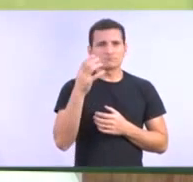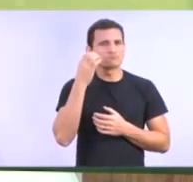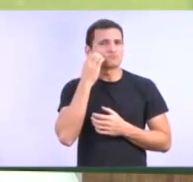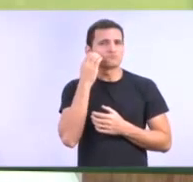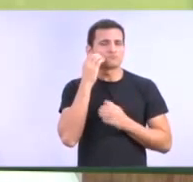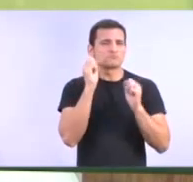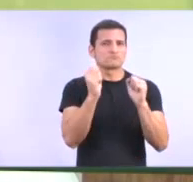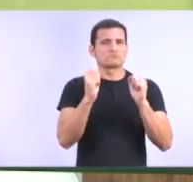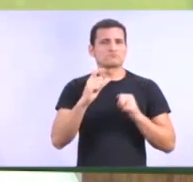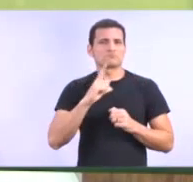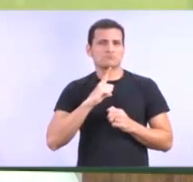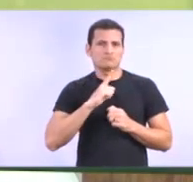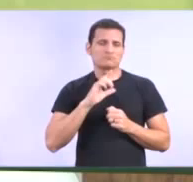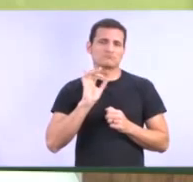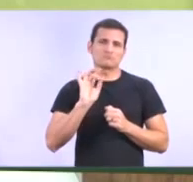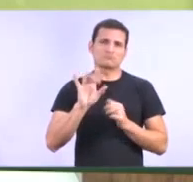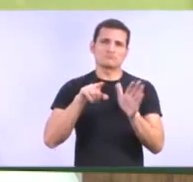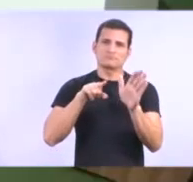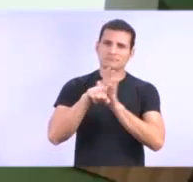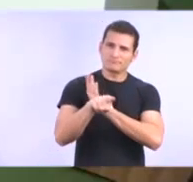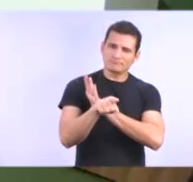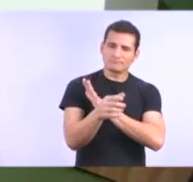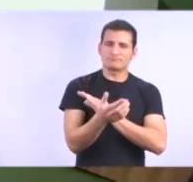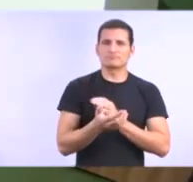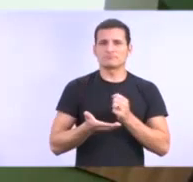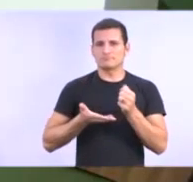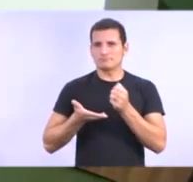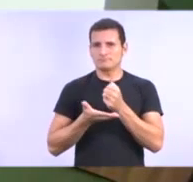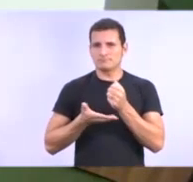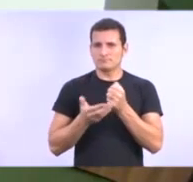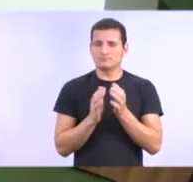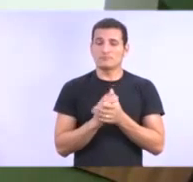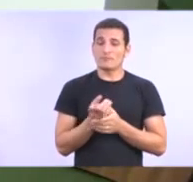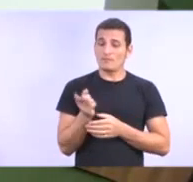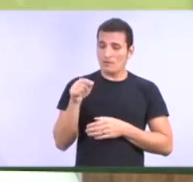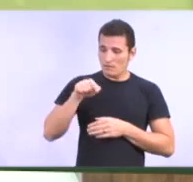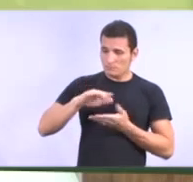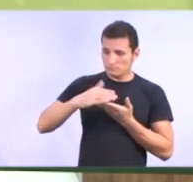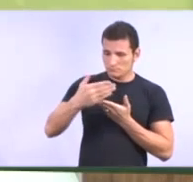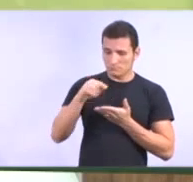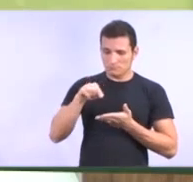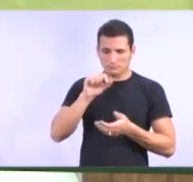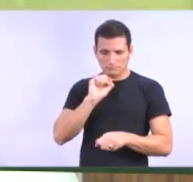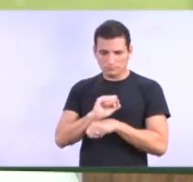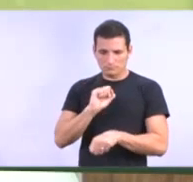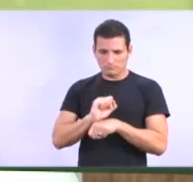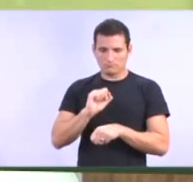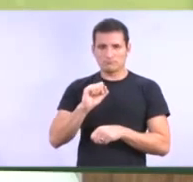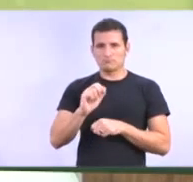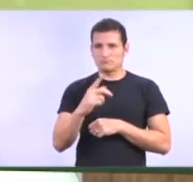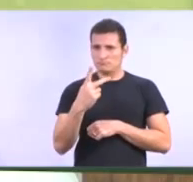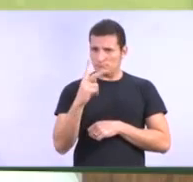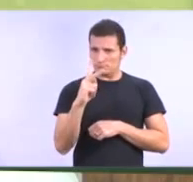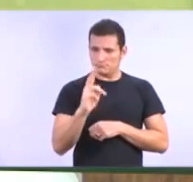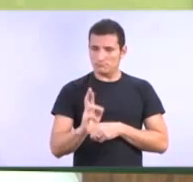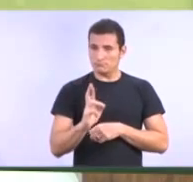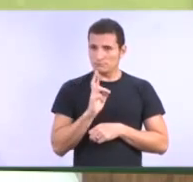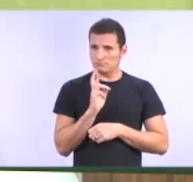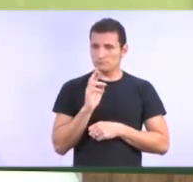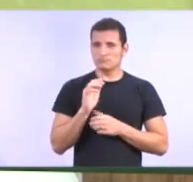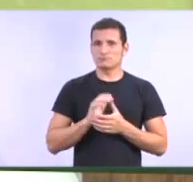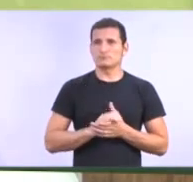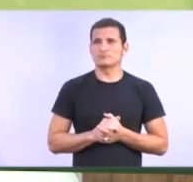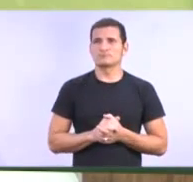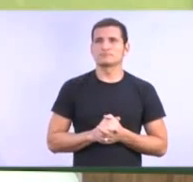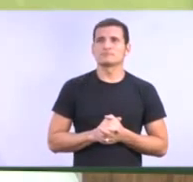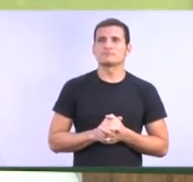Então seria basicamente essa pergunta, né, professor? E estou aqui no chat aguardando a sua resposta e, logicamente, tirar